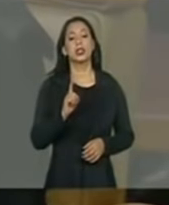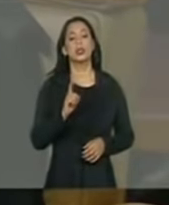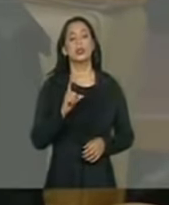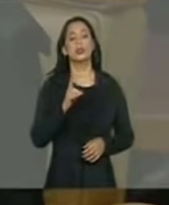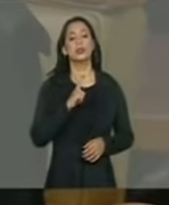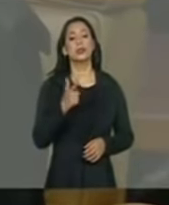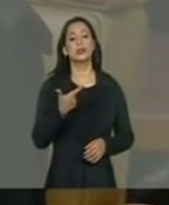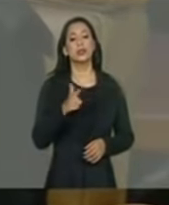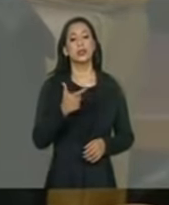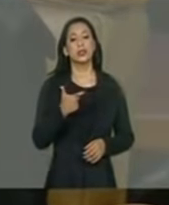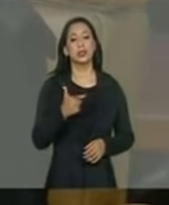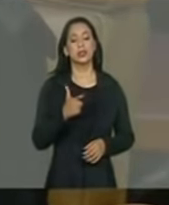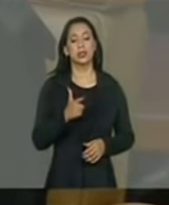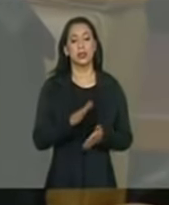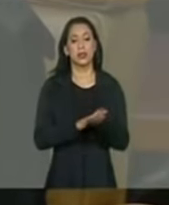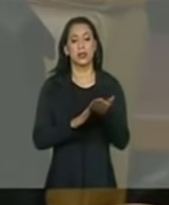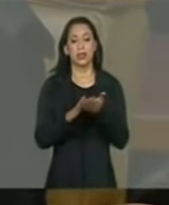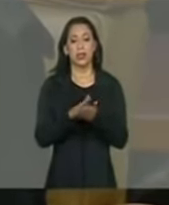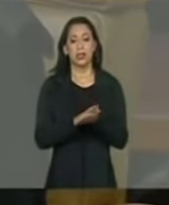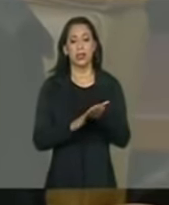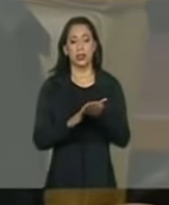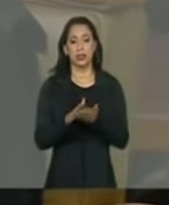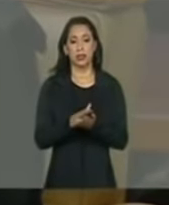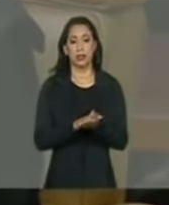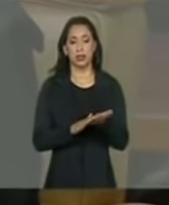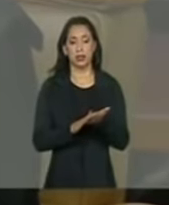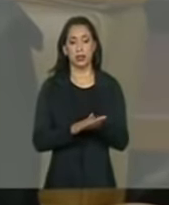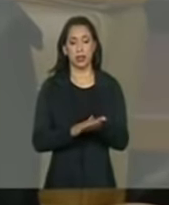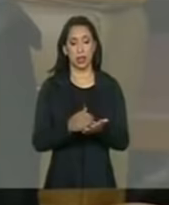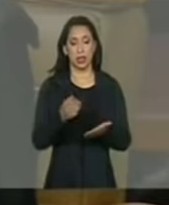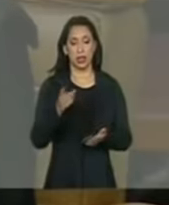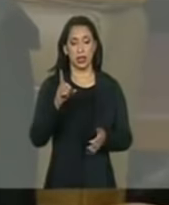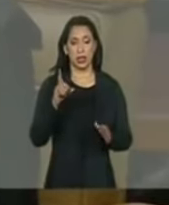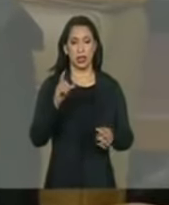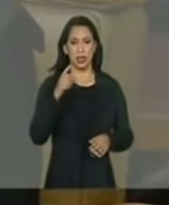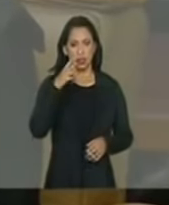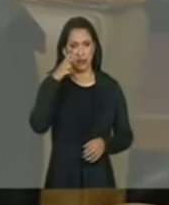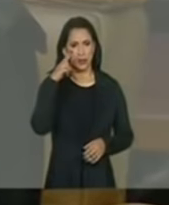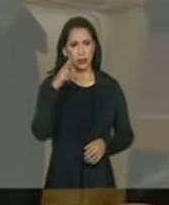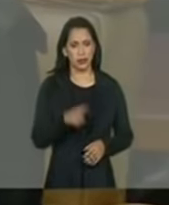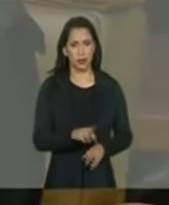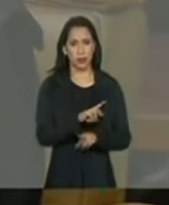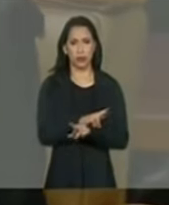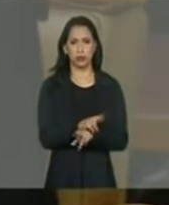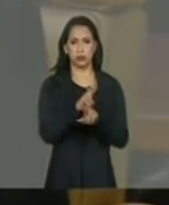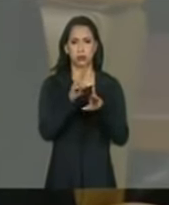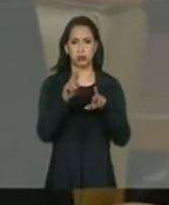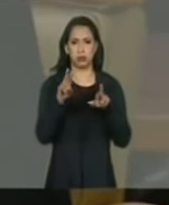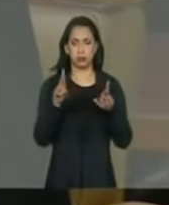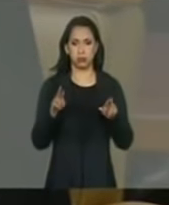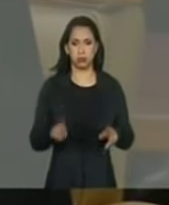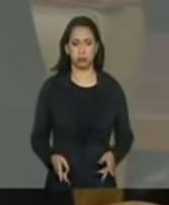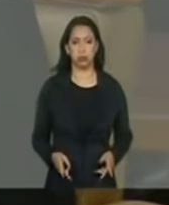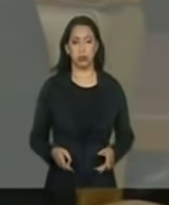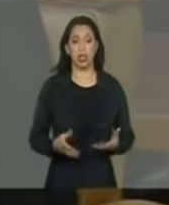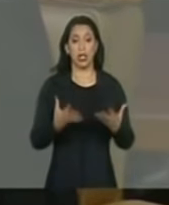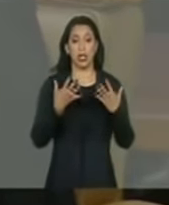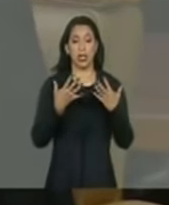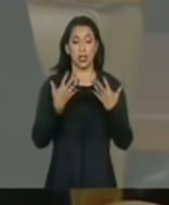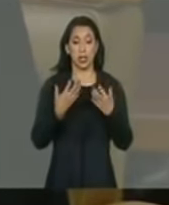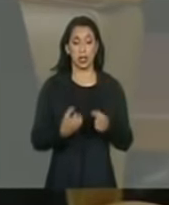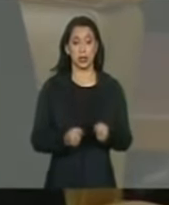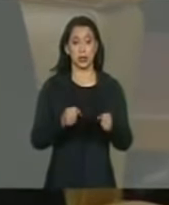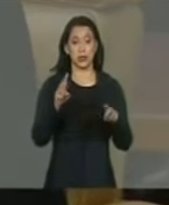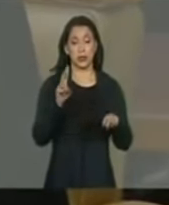nem suprimiu a decretar habilidade das diversas espécies que assume a prisão cautelar em